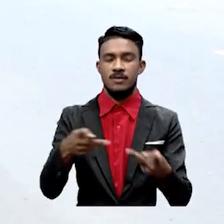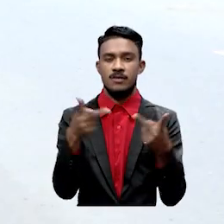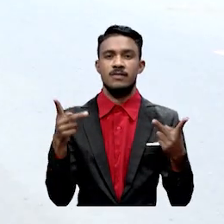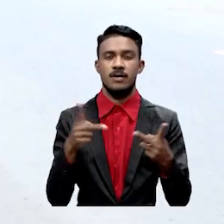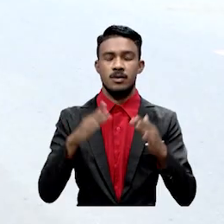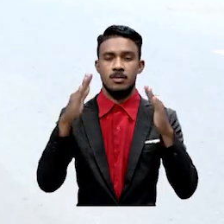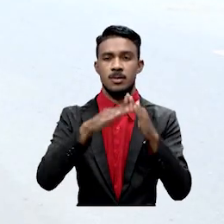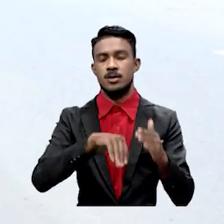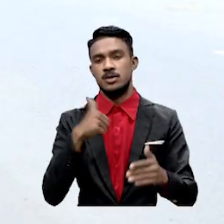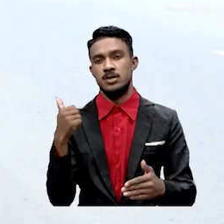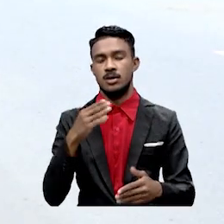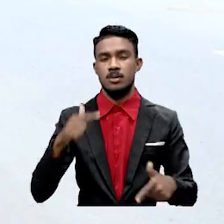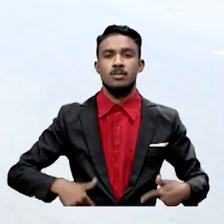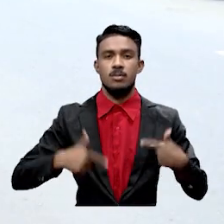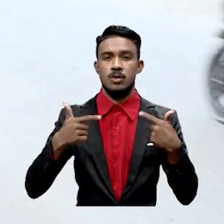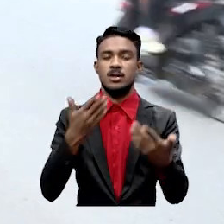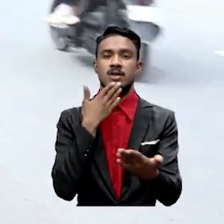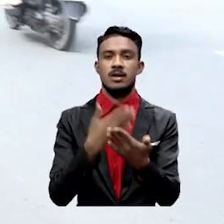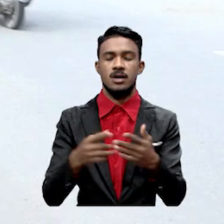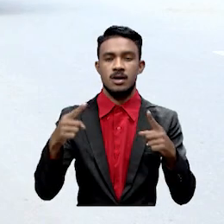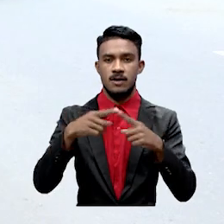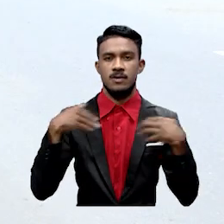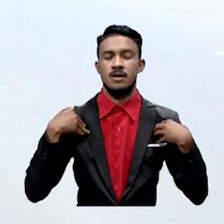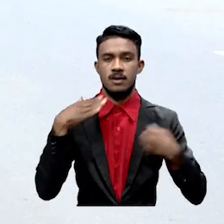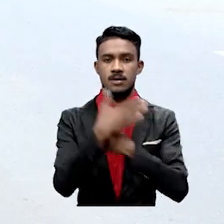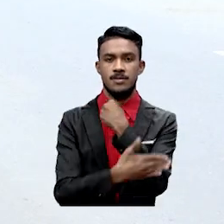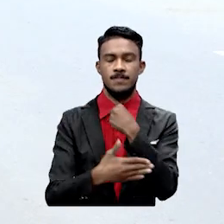tu belecente mores digno e generar em raci.